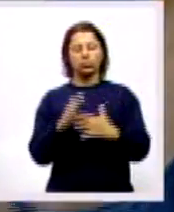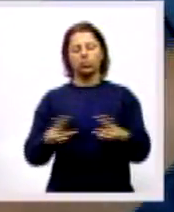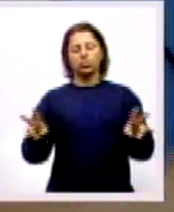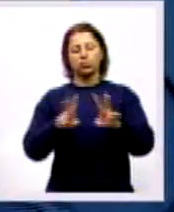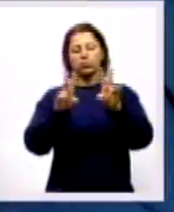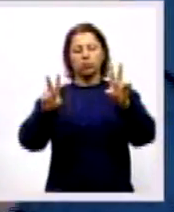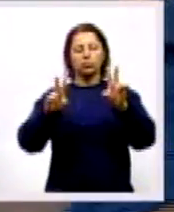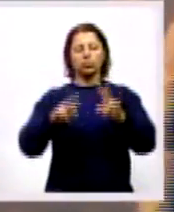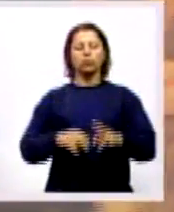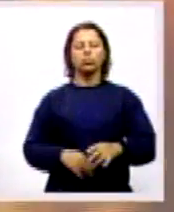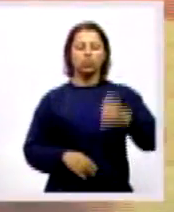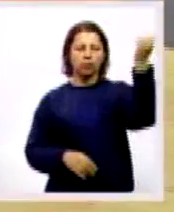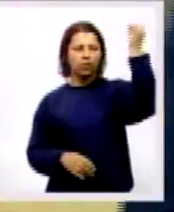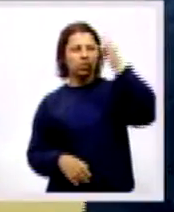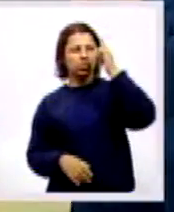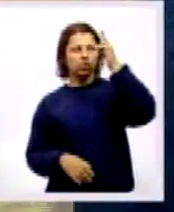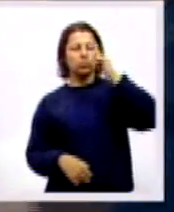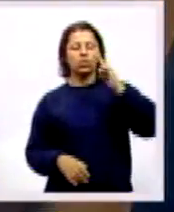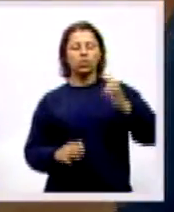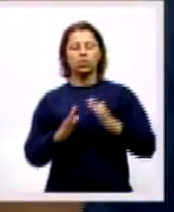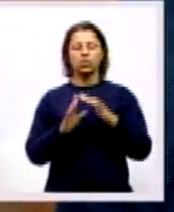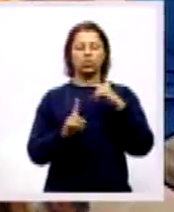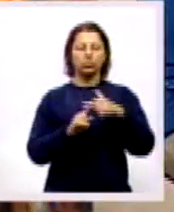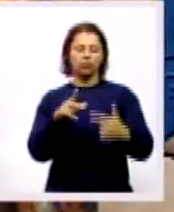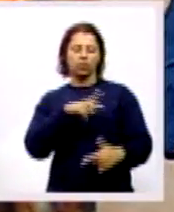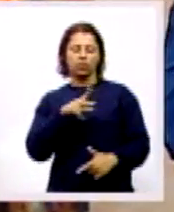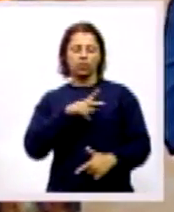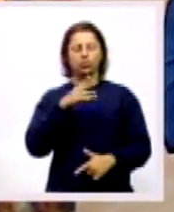igreja, mas particularizando em mim, em você.